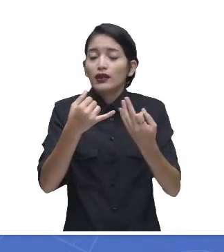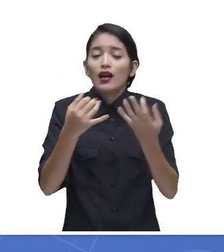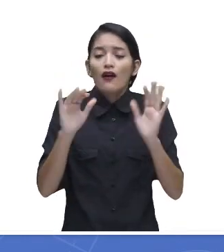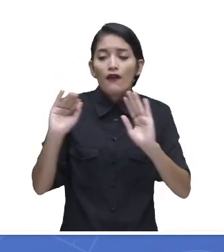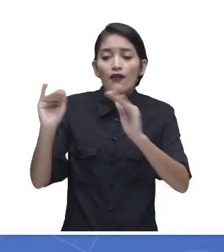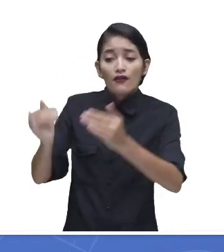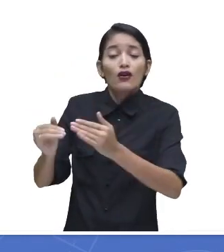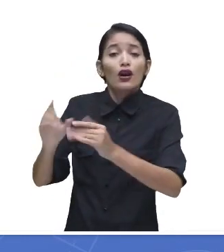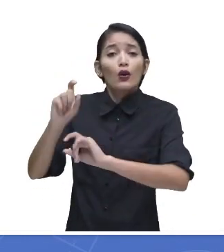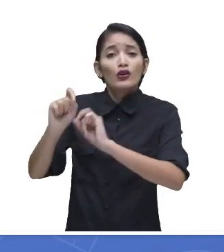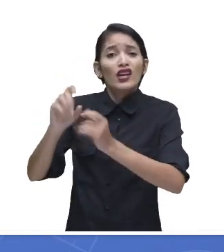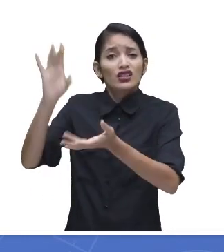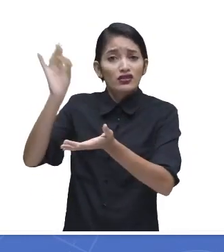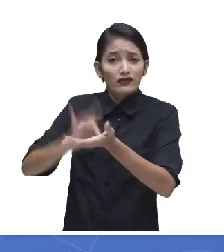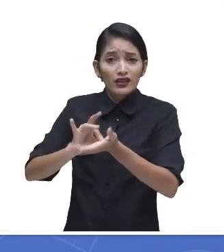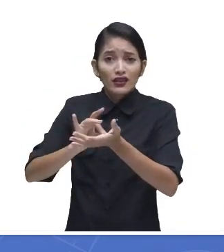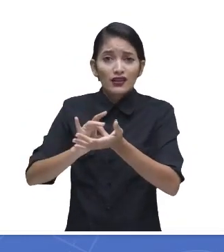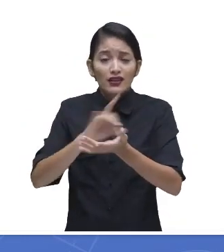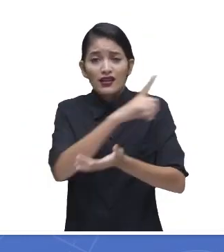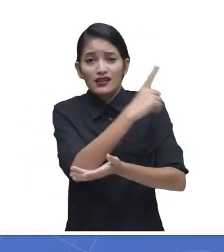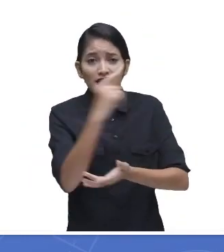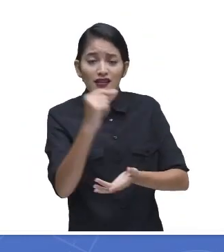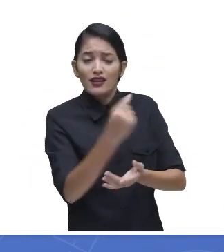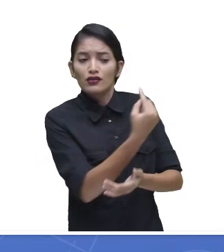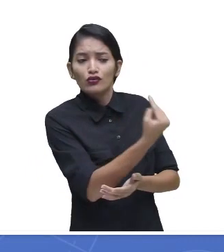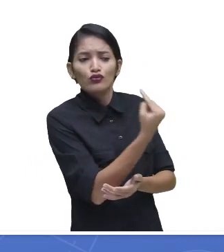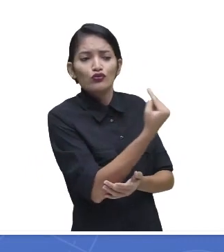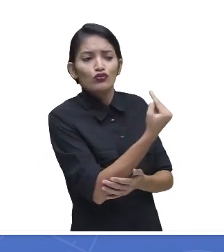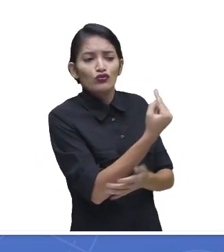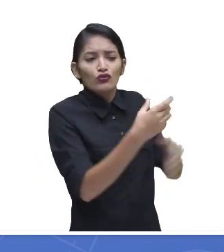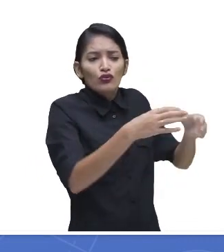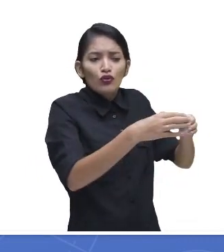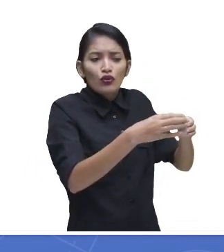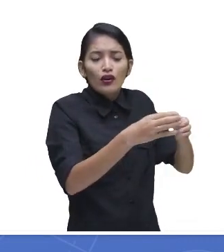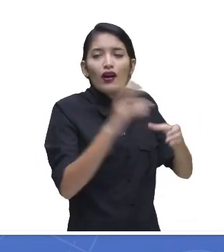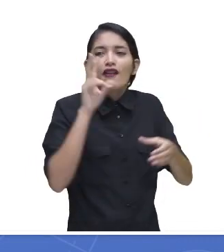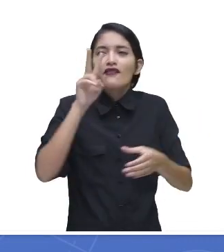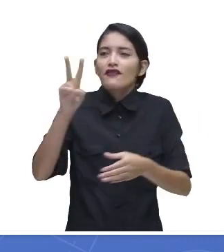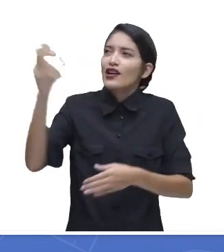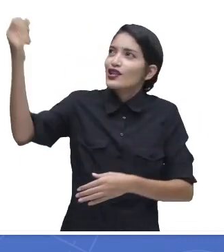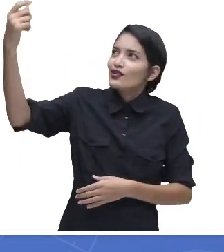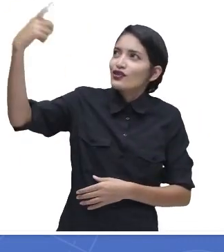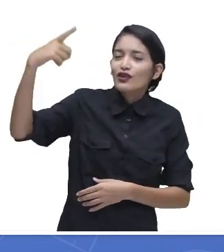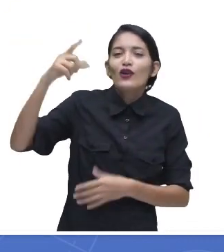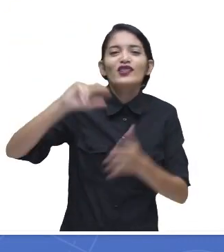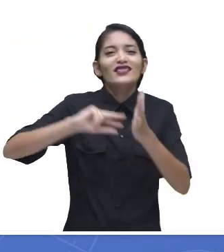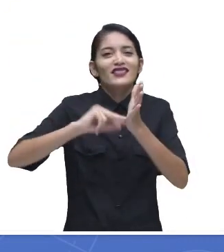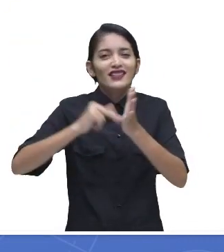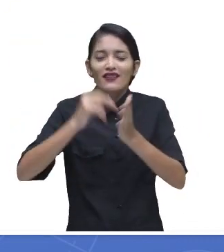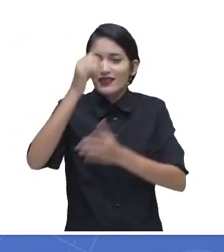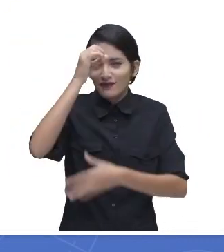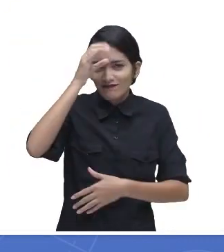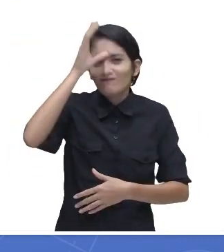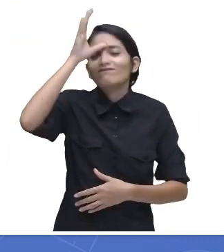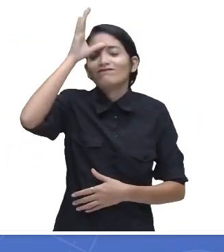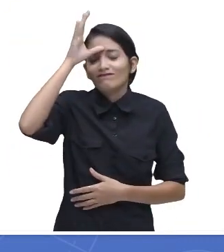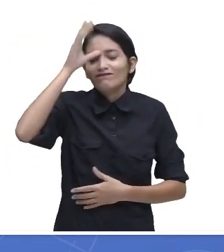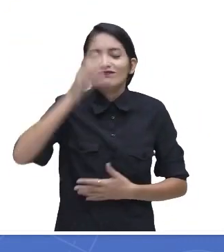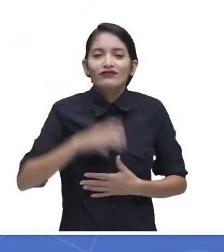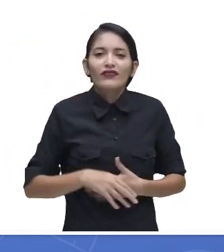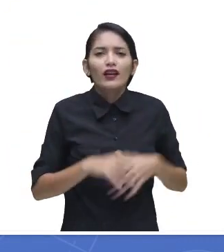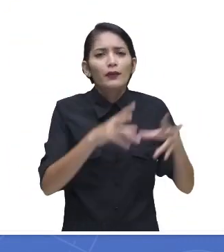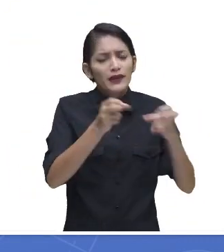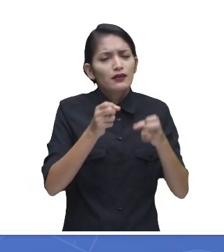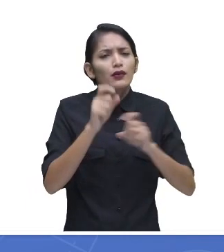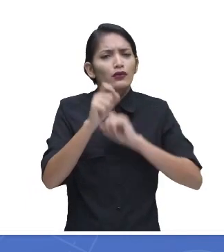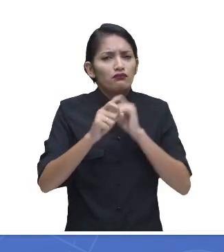realidade das coisas, sair da caverna, contemplar o sol, que é o conhecimento, né? E aí a gente vai perceber o que tem de